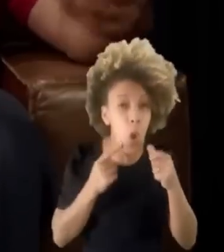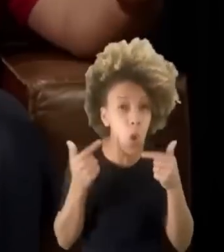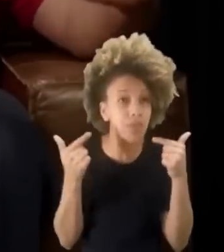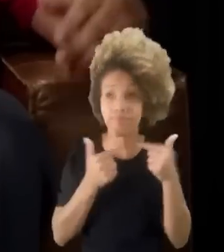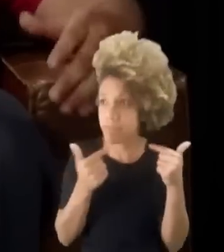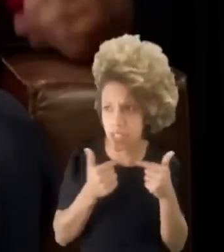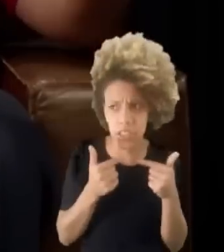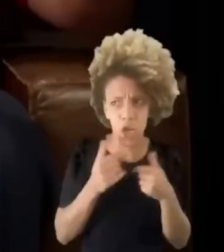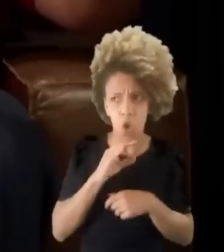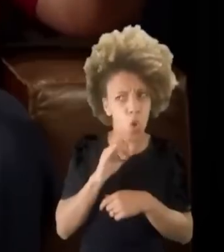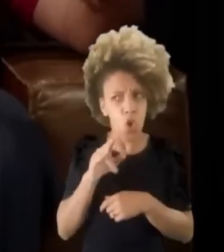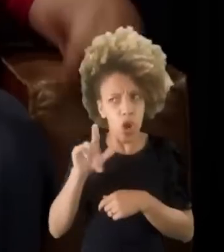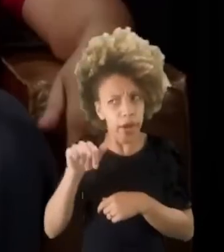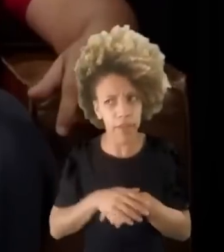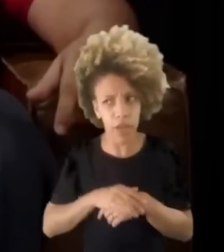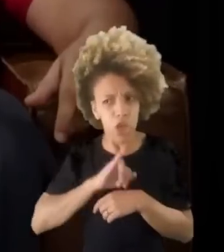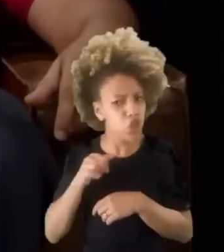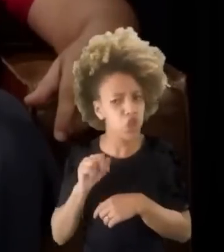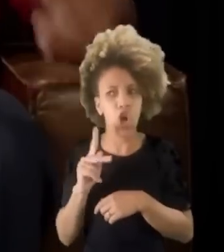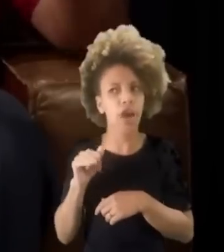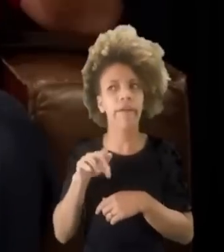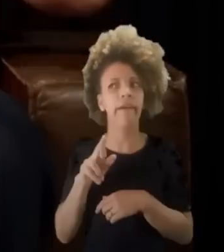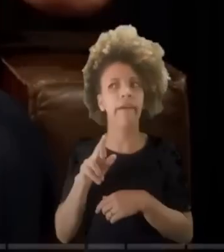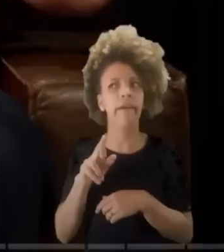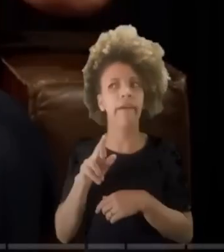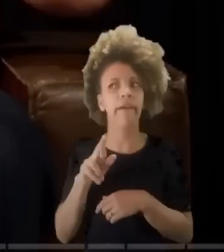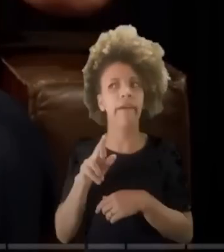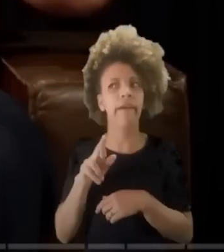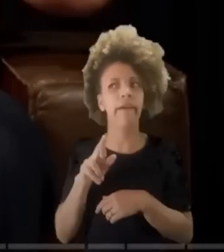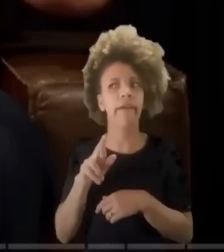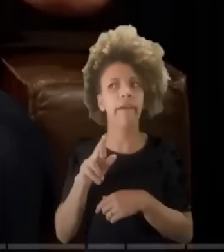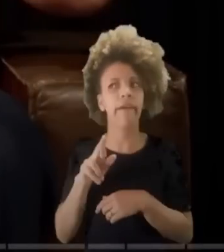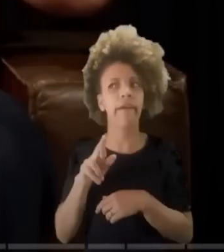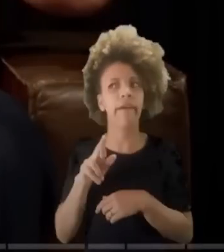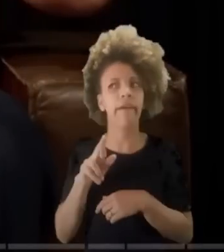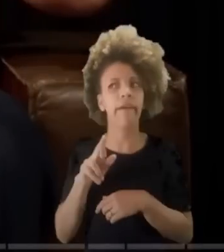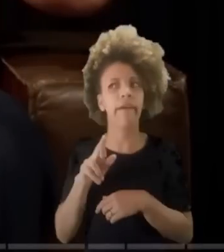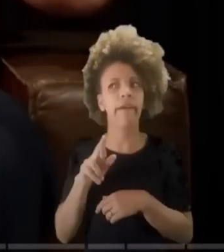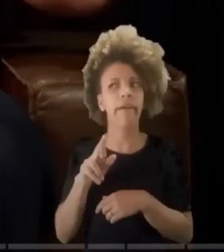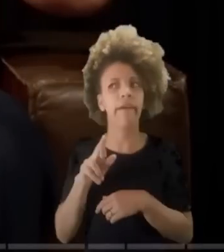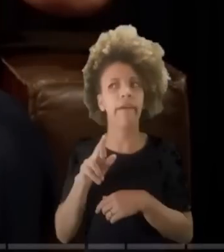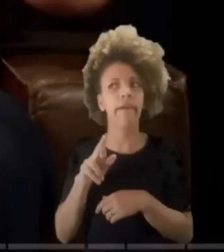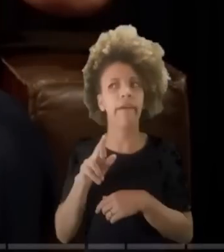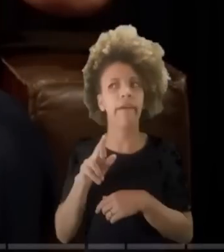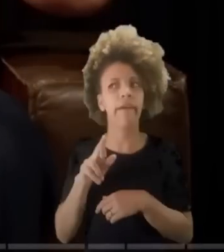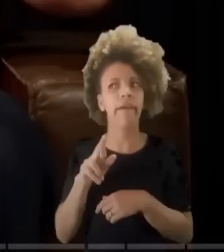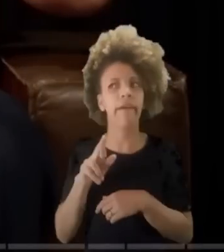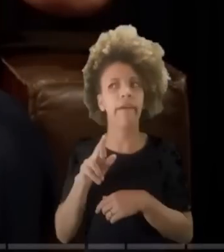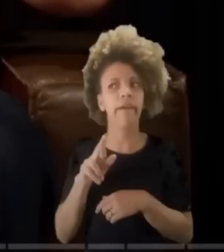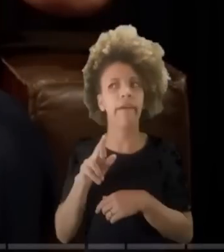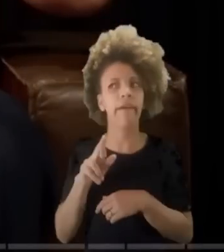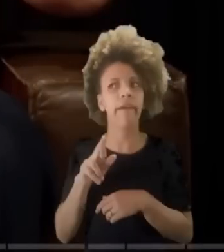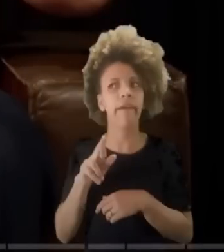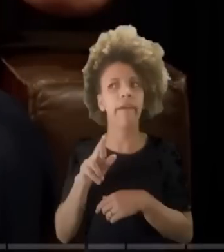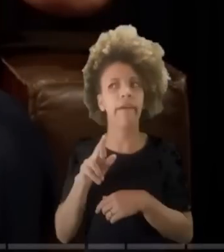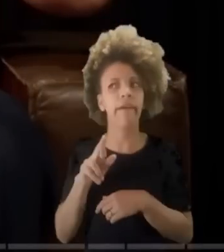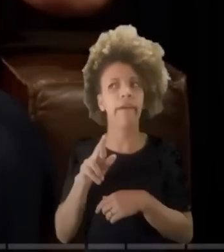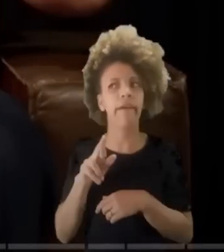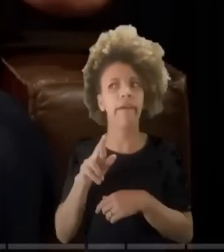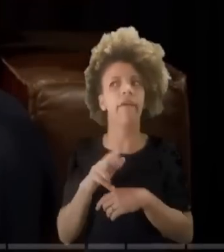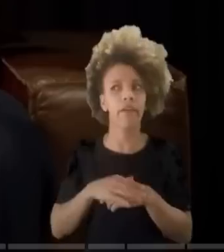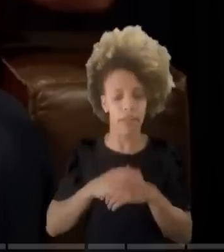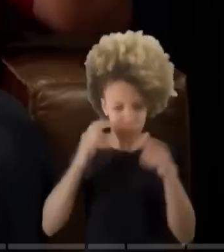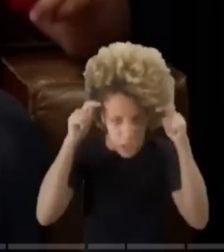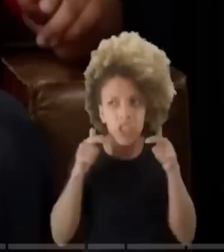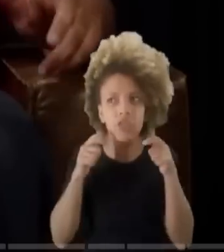ali você vira o coringa o Joker dentro daquele capacete motoboy cara olha aí tá vendo ó tá vendo aí Ó nós jogamos na mesma